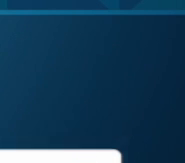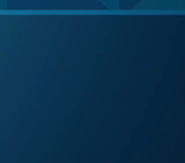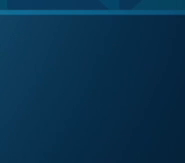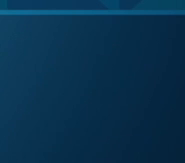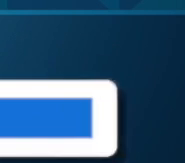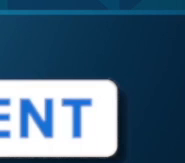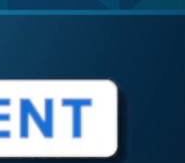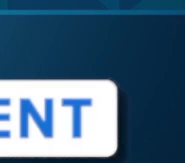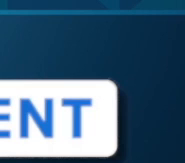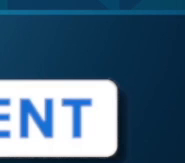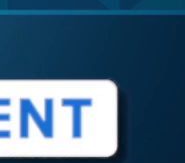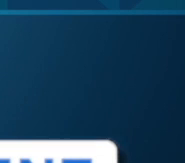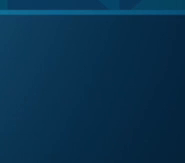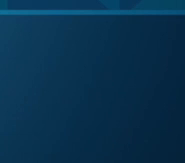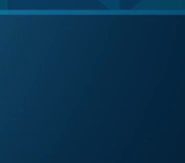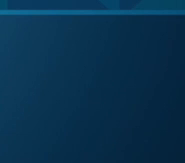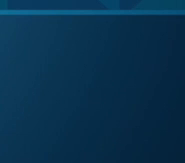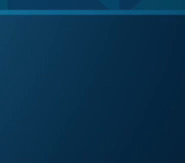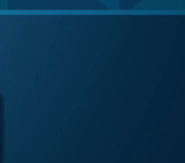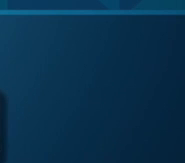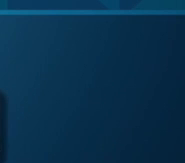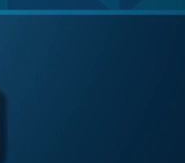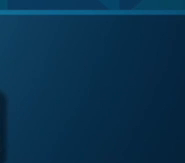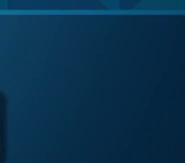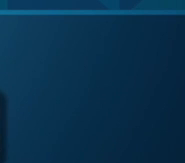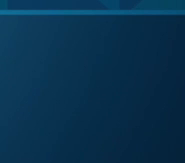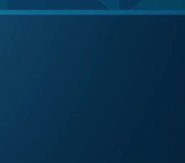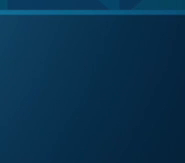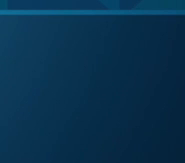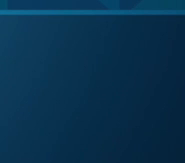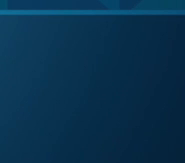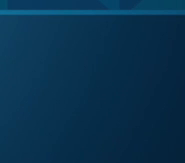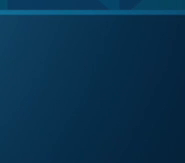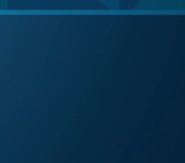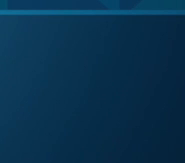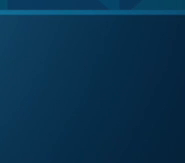notificação. Fo comentário no fahetutan ba media social siraseluk.